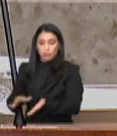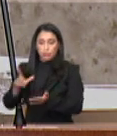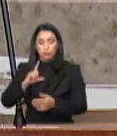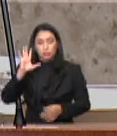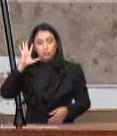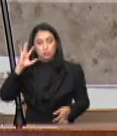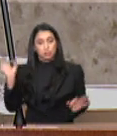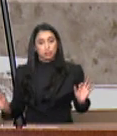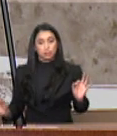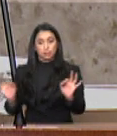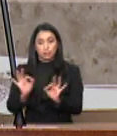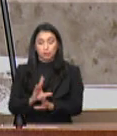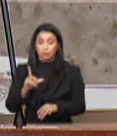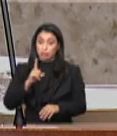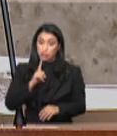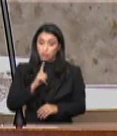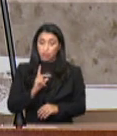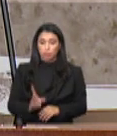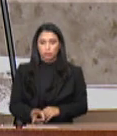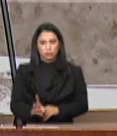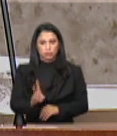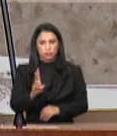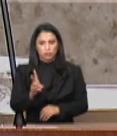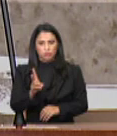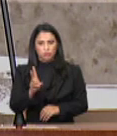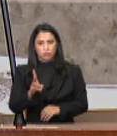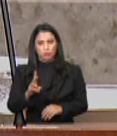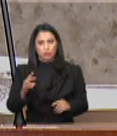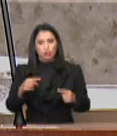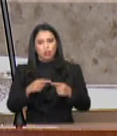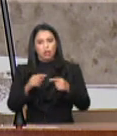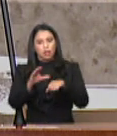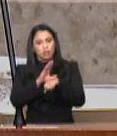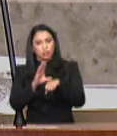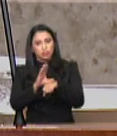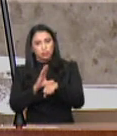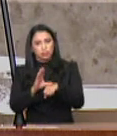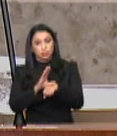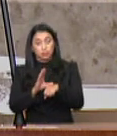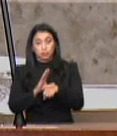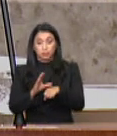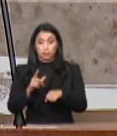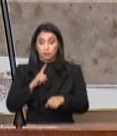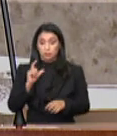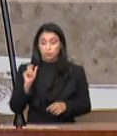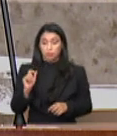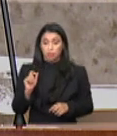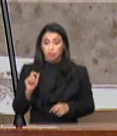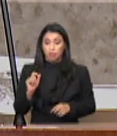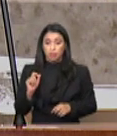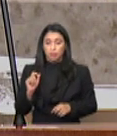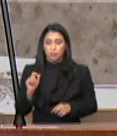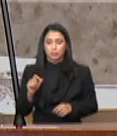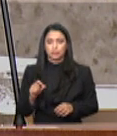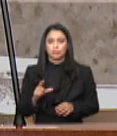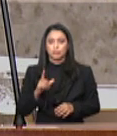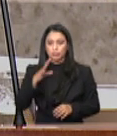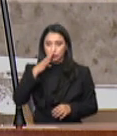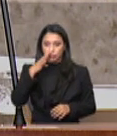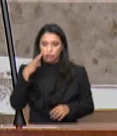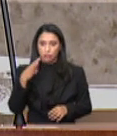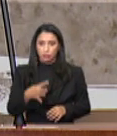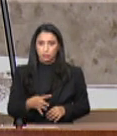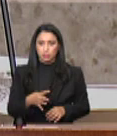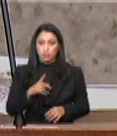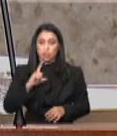finais, a qual deverá seguir a ordem constitucional sucessiva. Ministra Rosa Weber, presidente do STF.